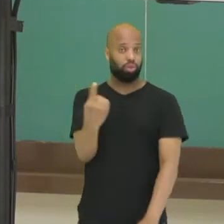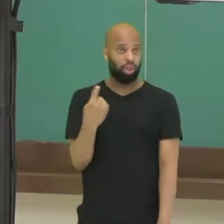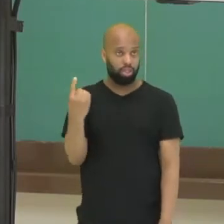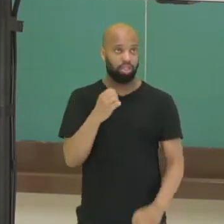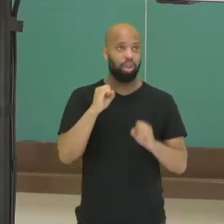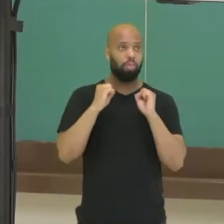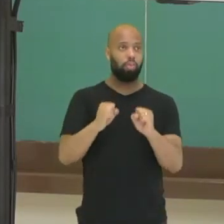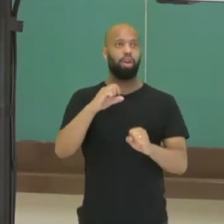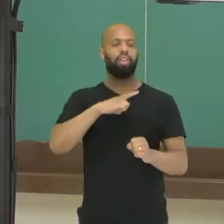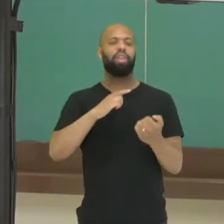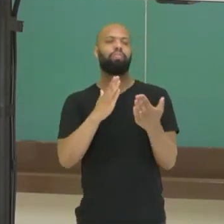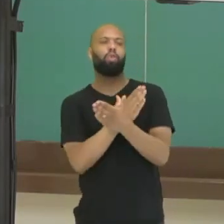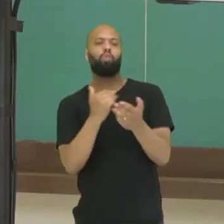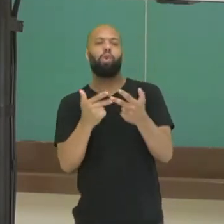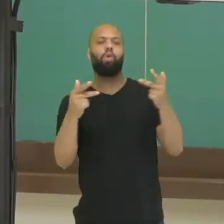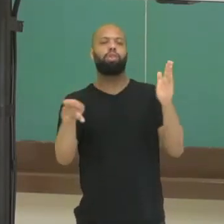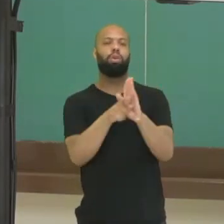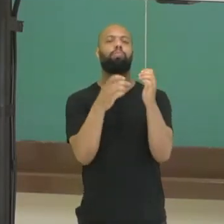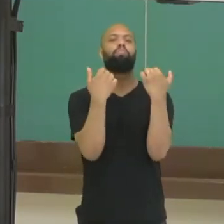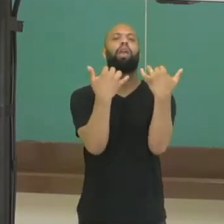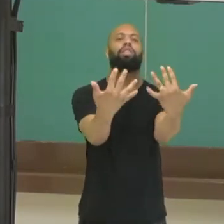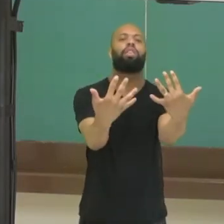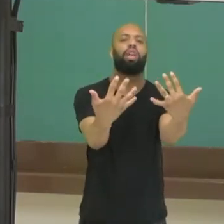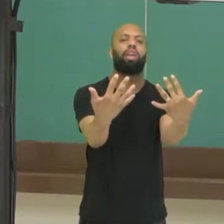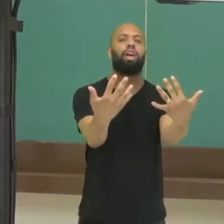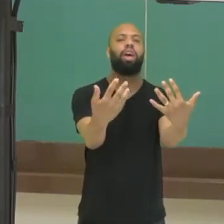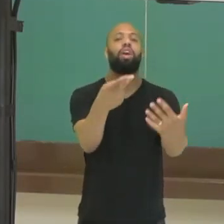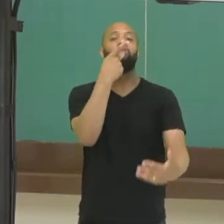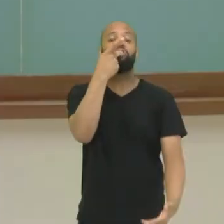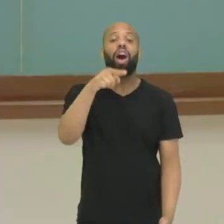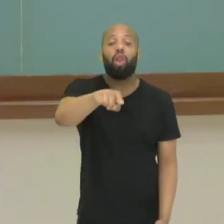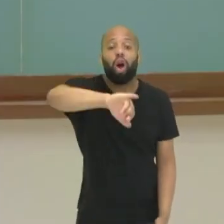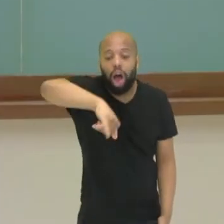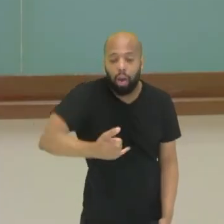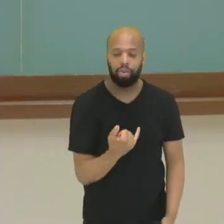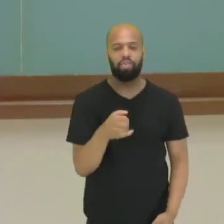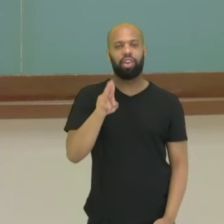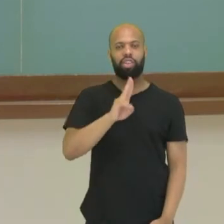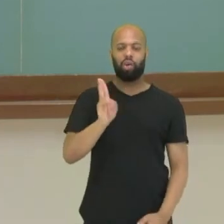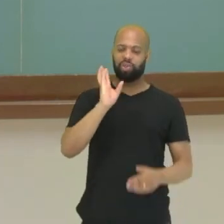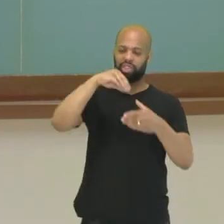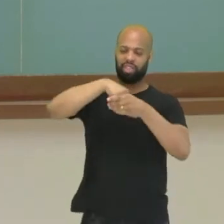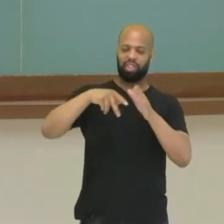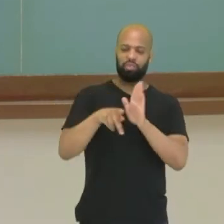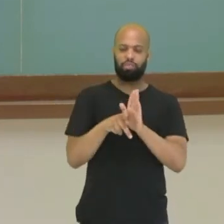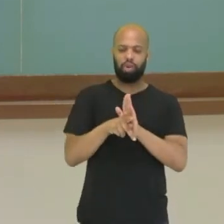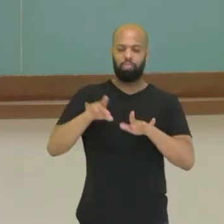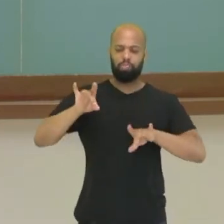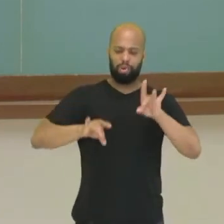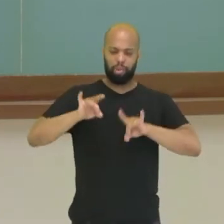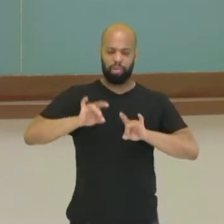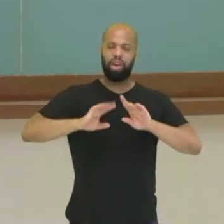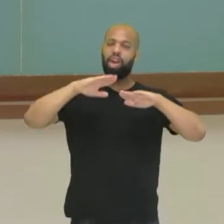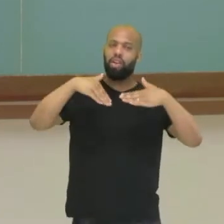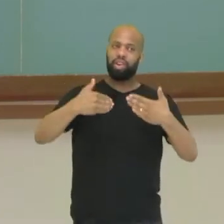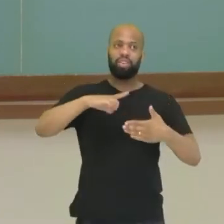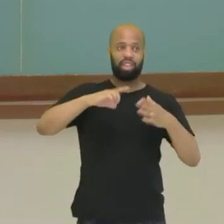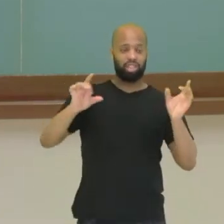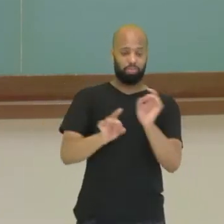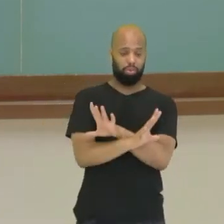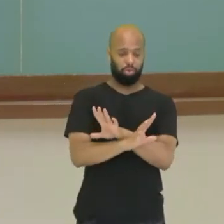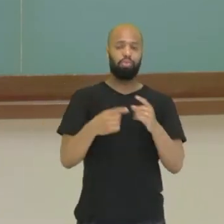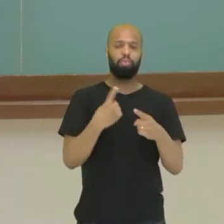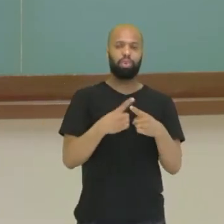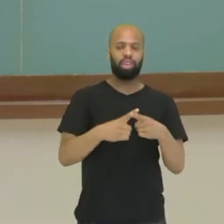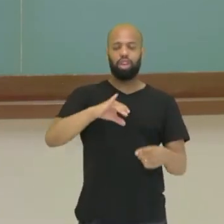vir alguma coisa da plateia que ele tem que saber aproveitar para a cena dele, então ele tem que estar pronto, e os jogos teatrais auxiliam,